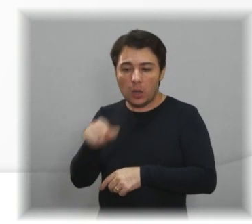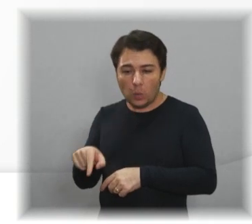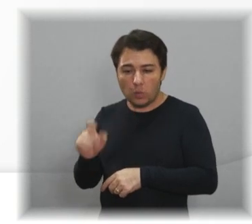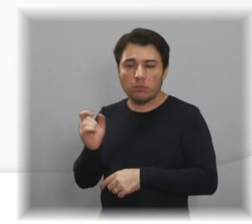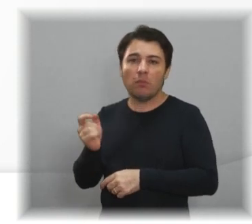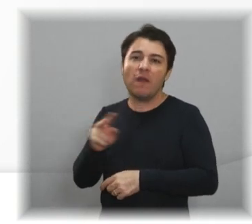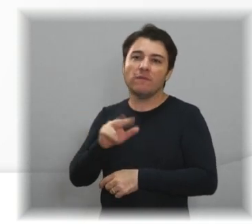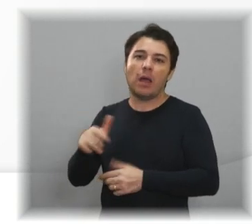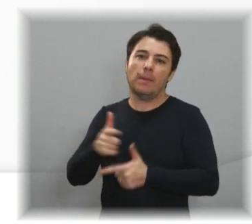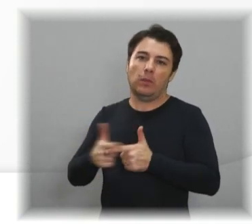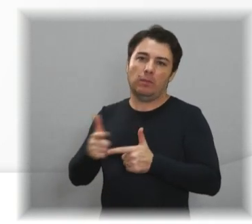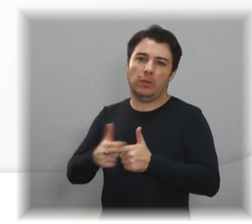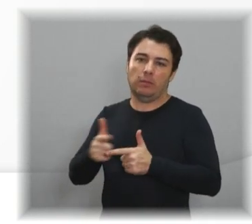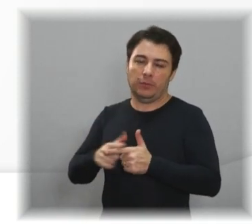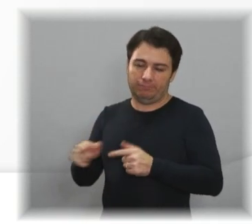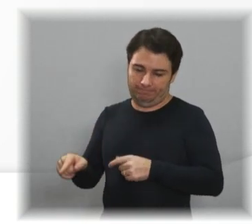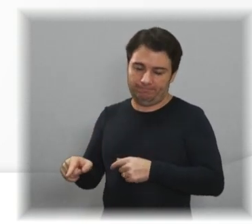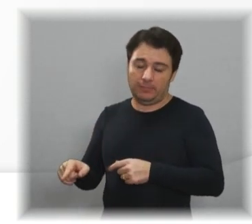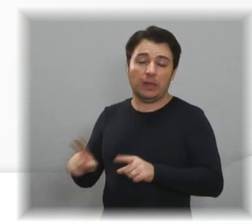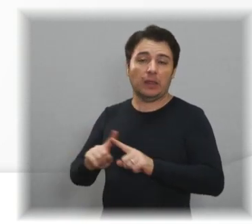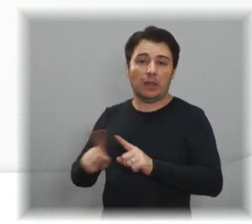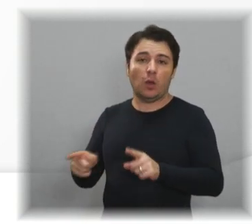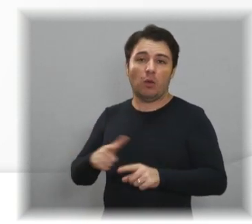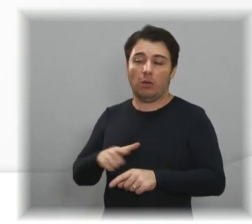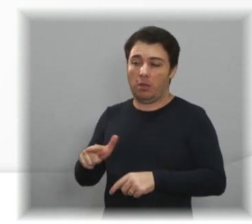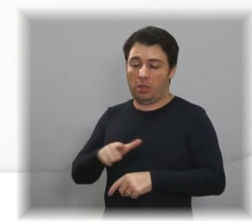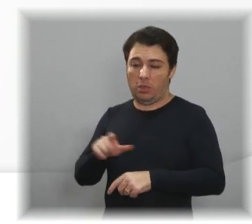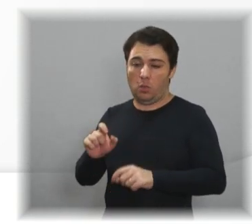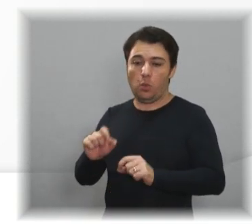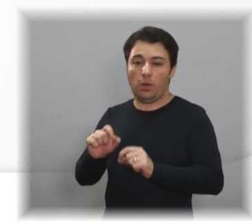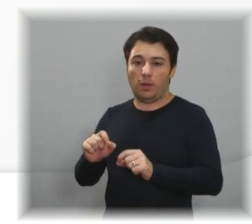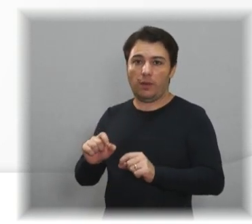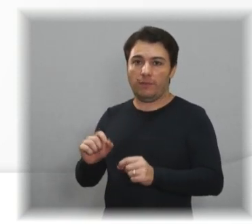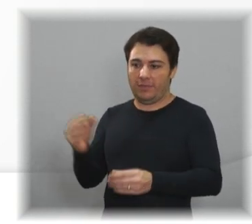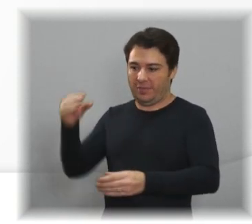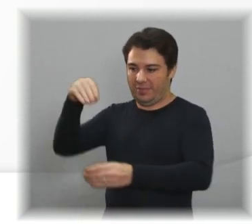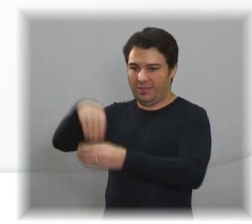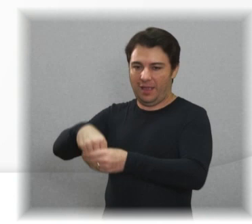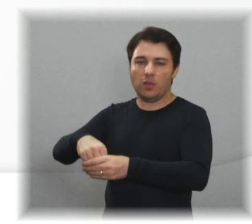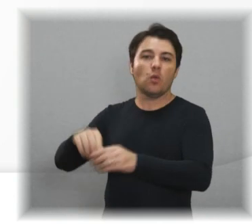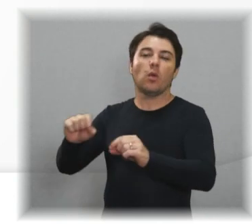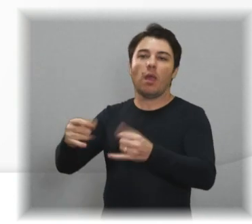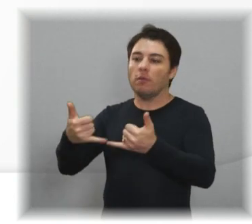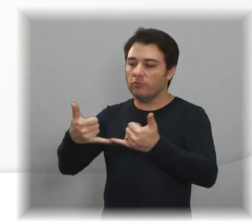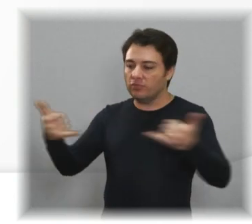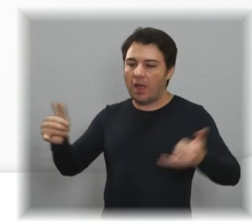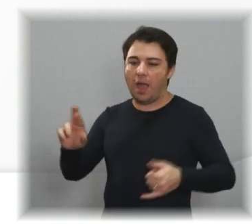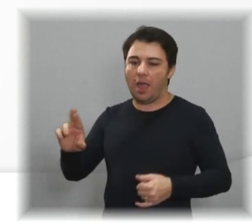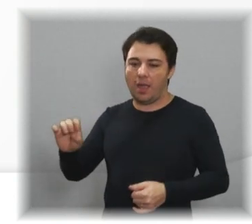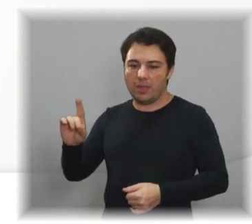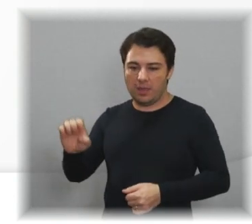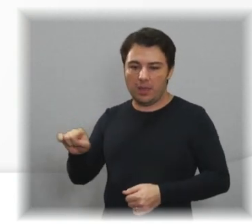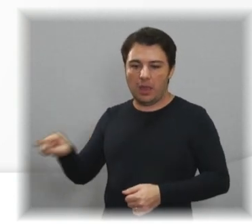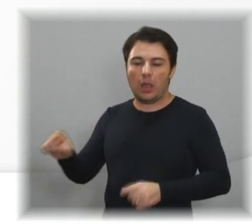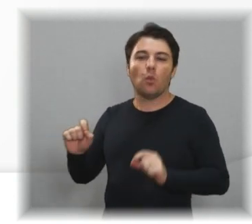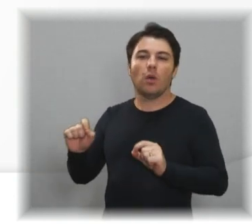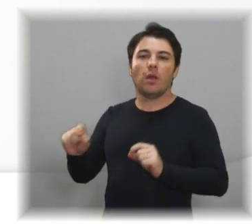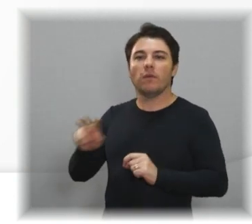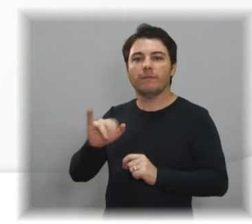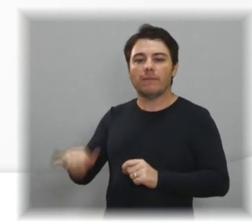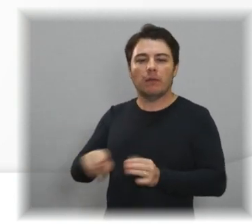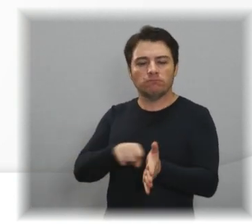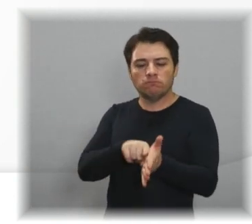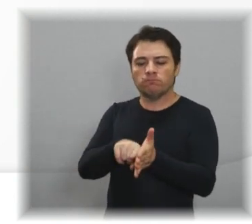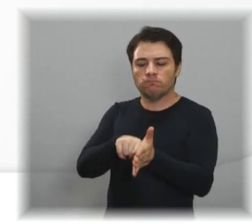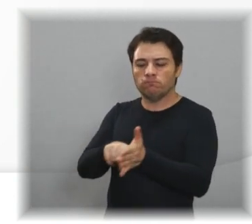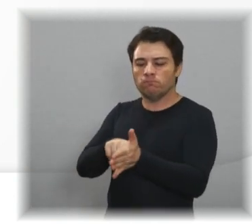ponta da rede e desligar a situação seja desligar todo mundo então a gente coloca ao longo dessa rede religadores para reduzir o tamanho